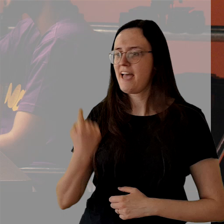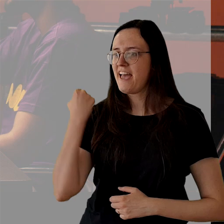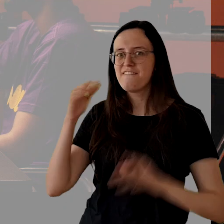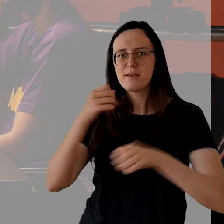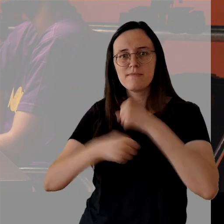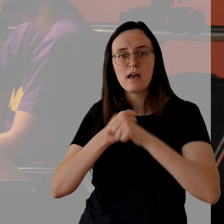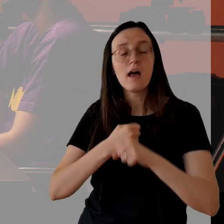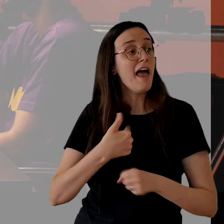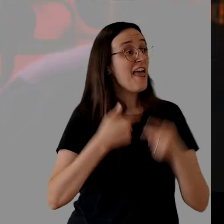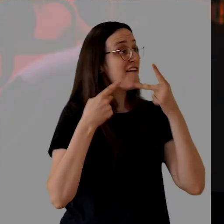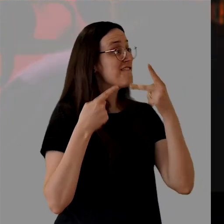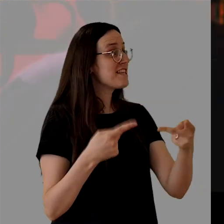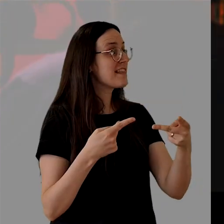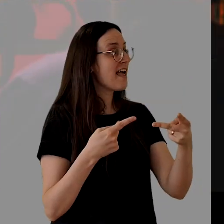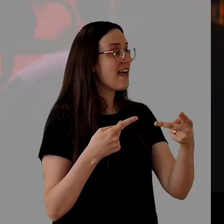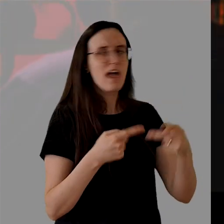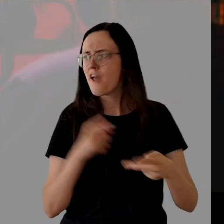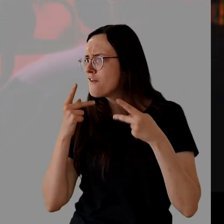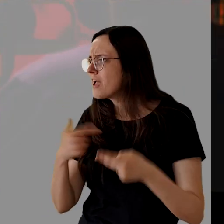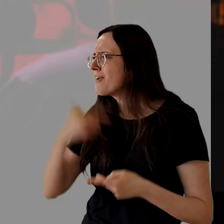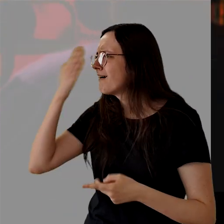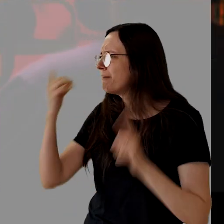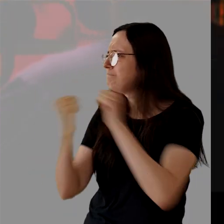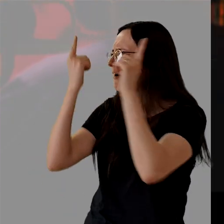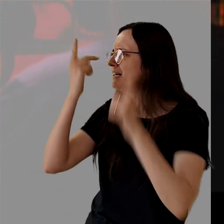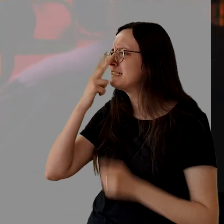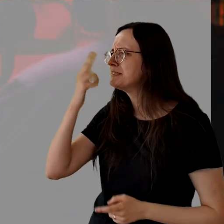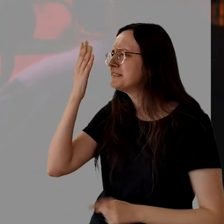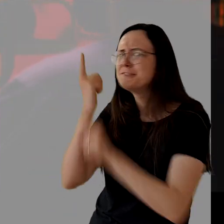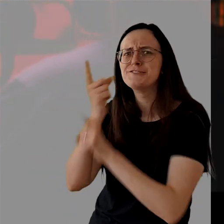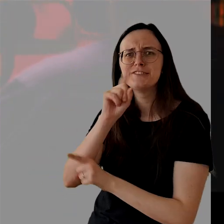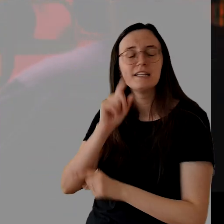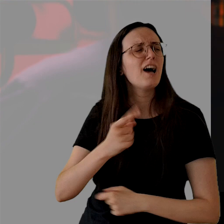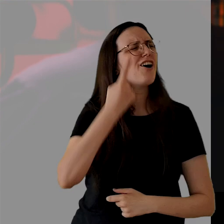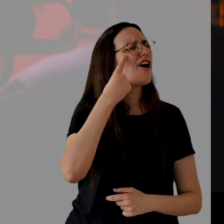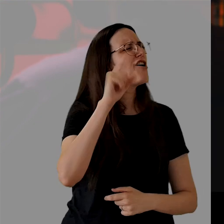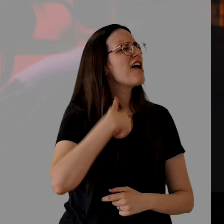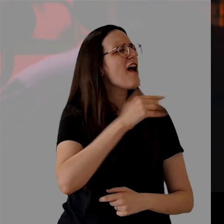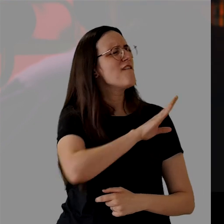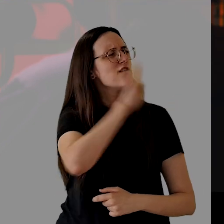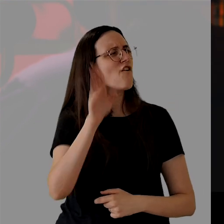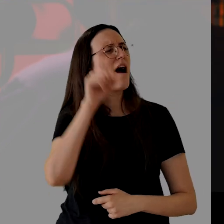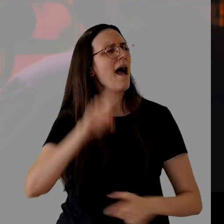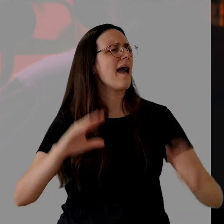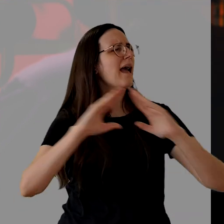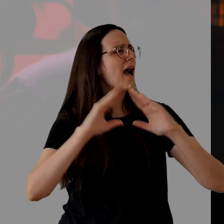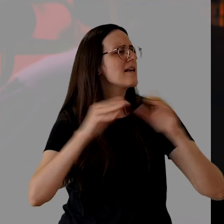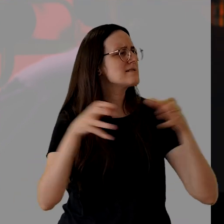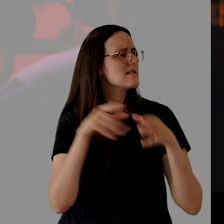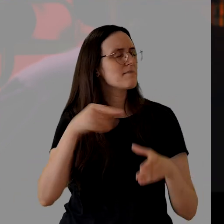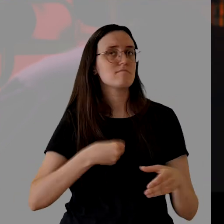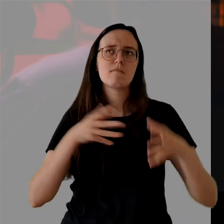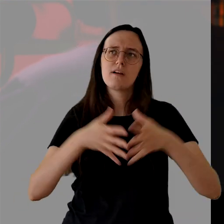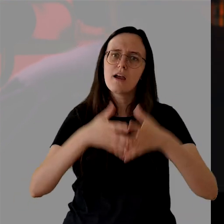eu acho que a gente não se trombou. A gente se trombou? Eu fui num dia que era numa casa. Tava toda a equipe lá, uma casa bem